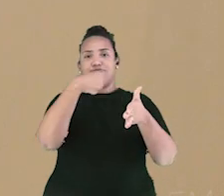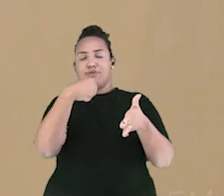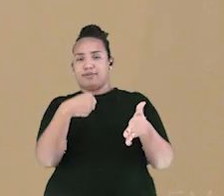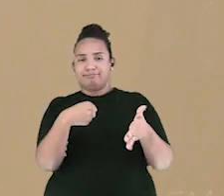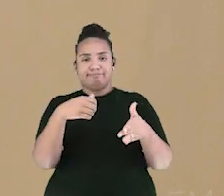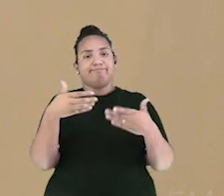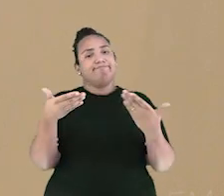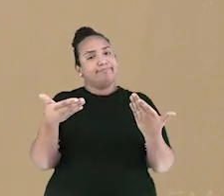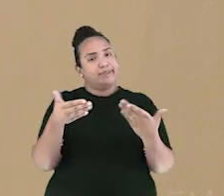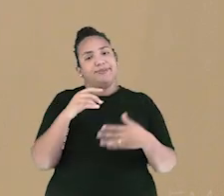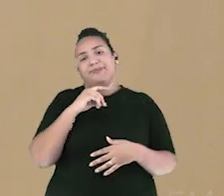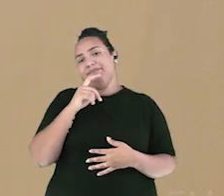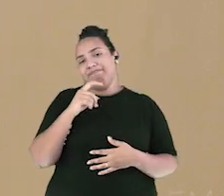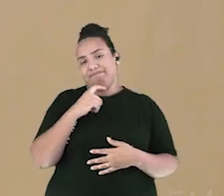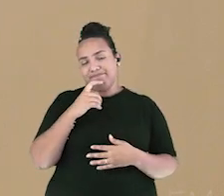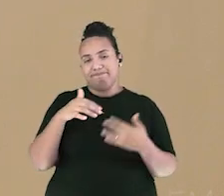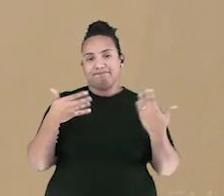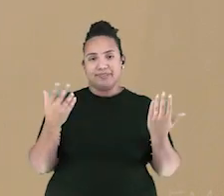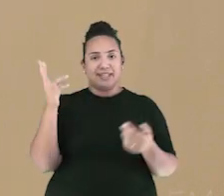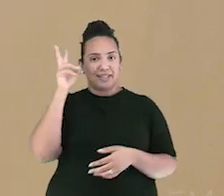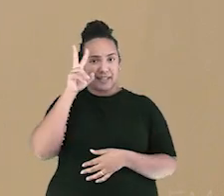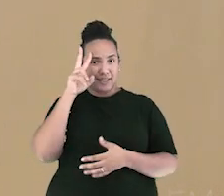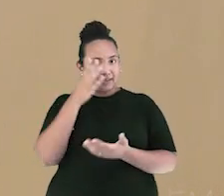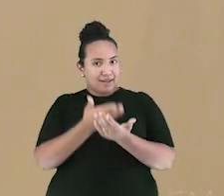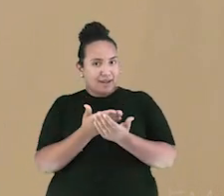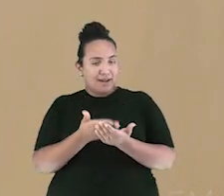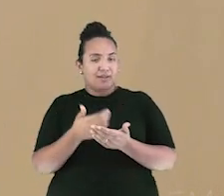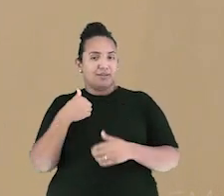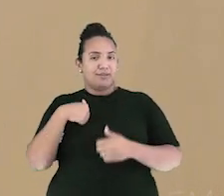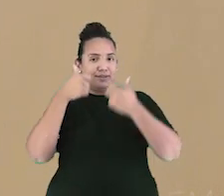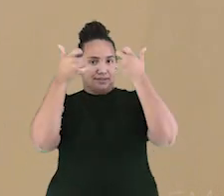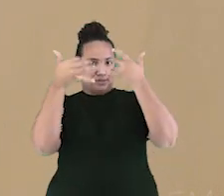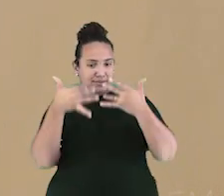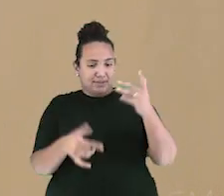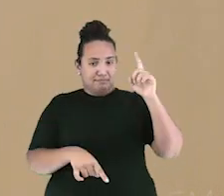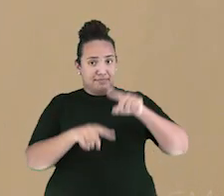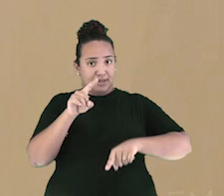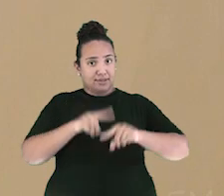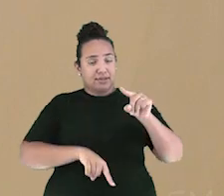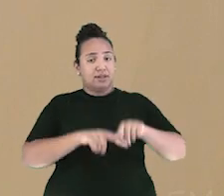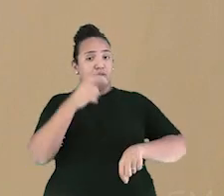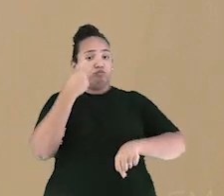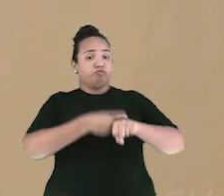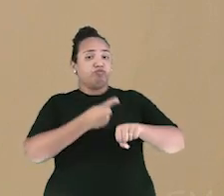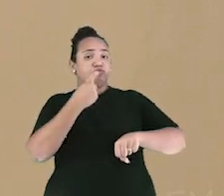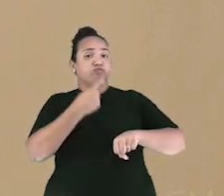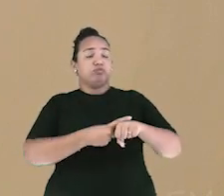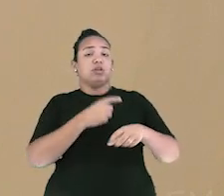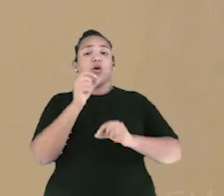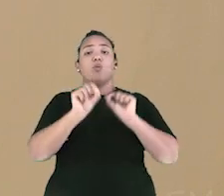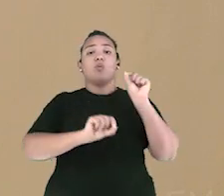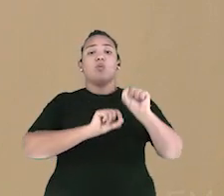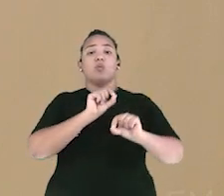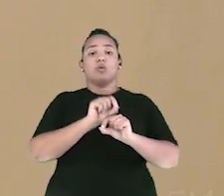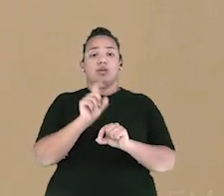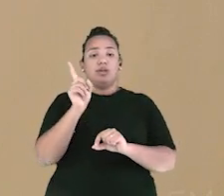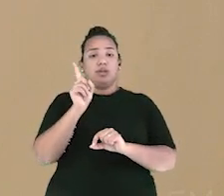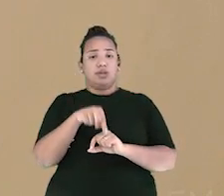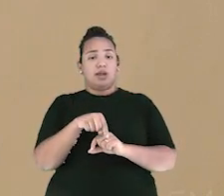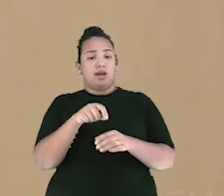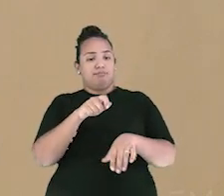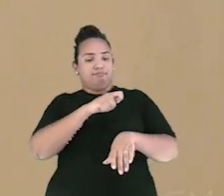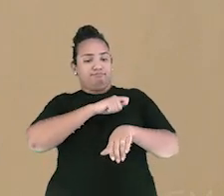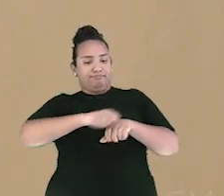é, de fato o diamante não suporta grandes impactos. E lá no início da aula nós explicamos que a dureza de um material é definida como